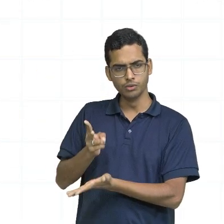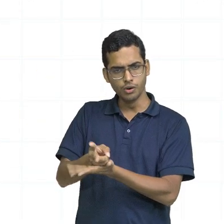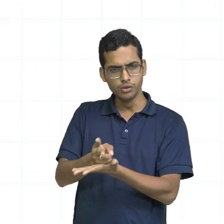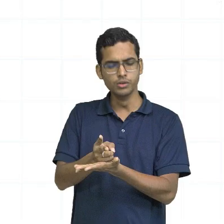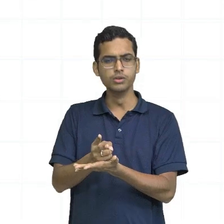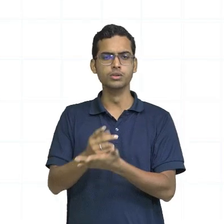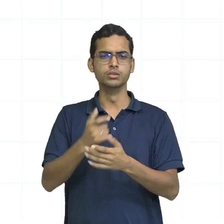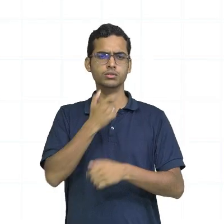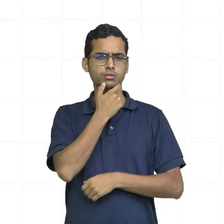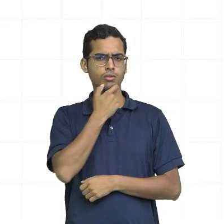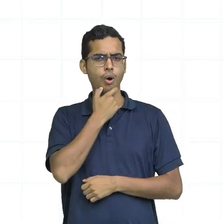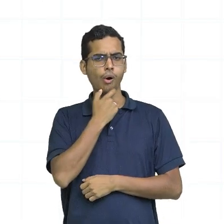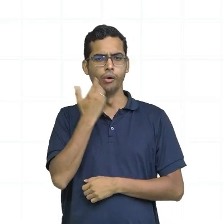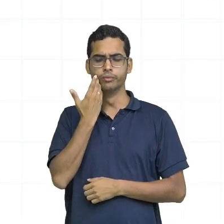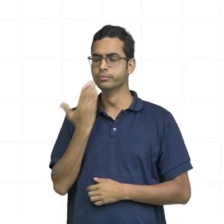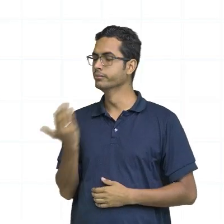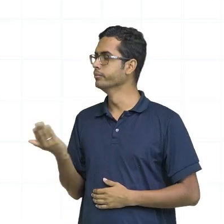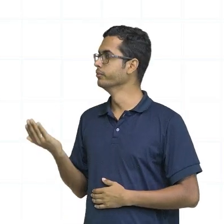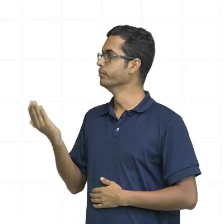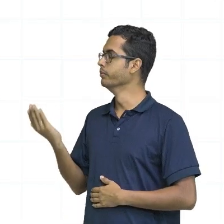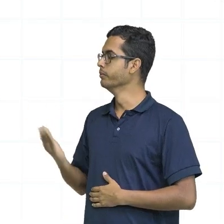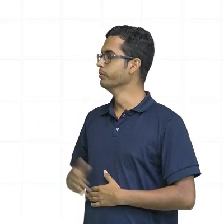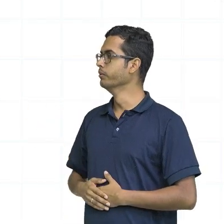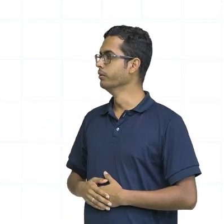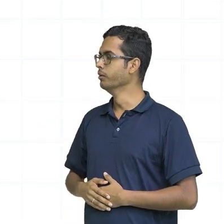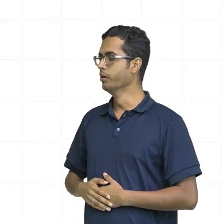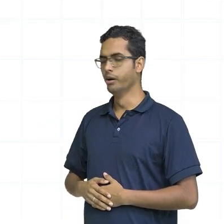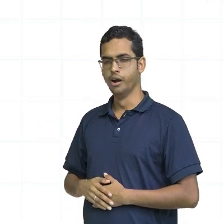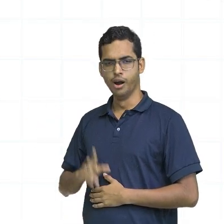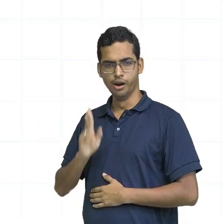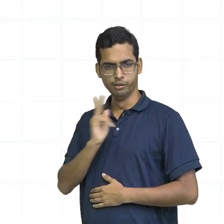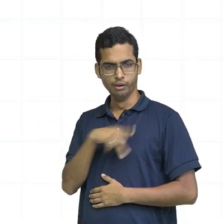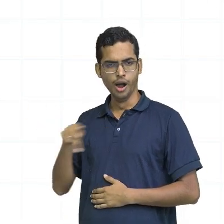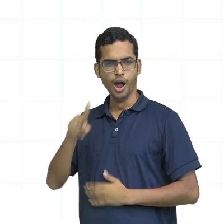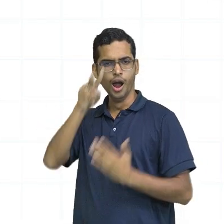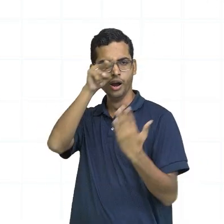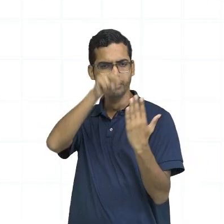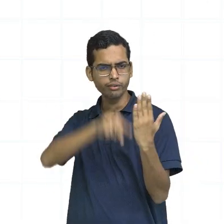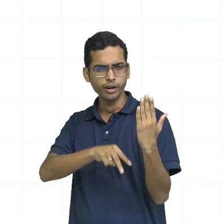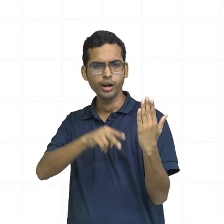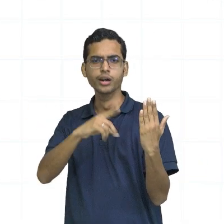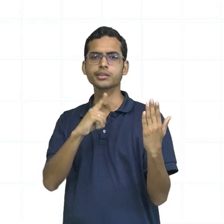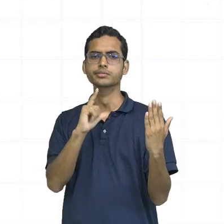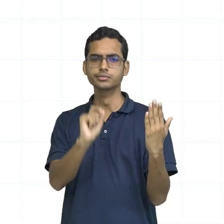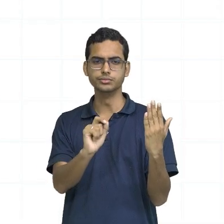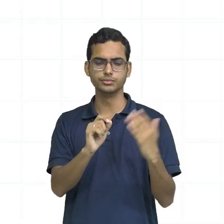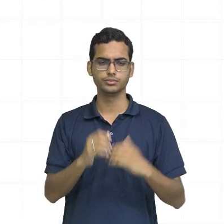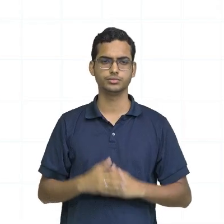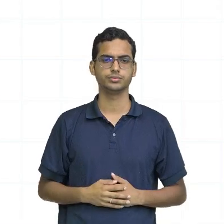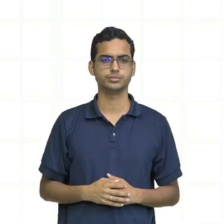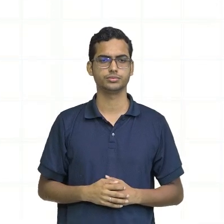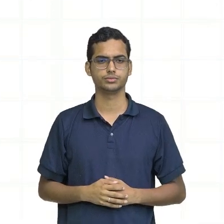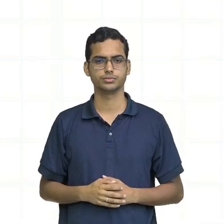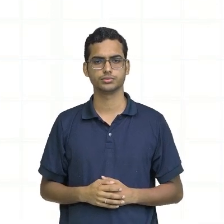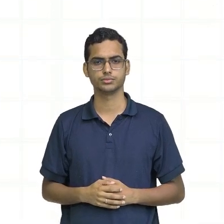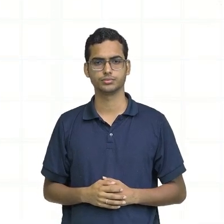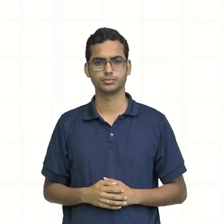2014 or 2014, a gente tem duas formas de falar ano em inglês, tá? A gente pode falar normalmente